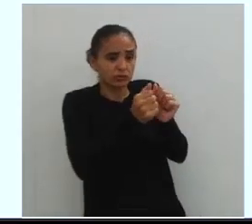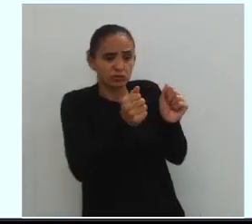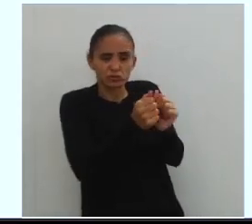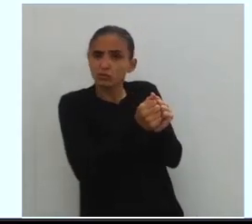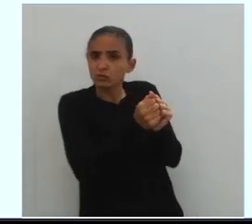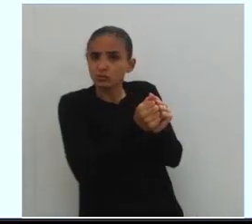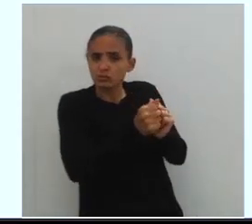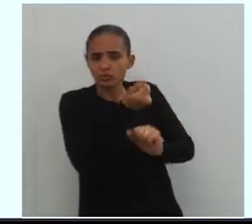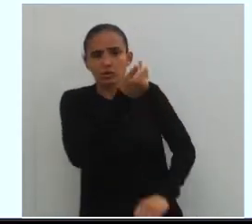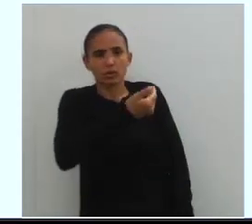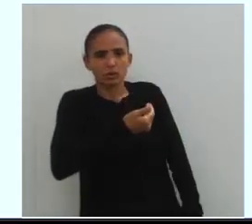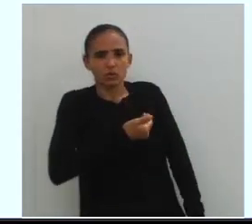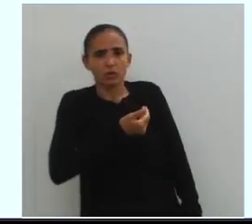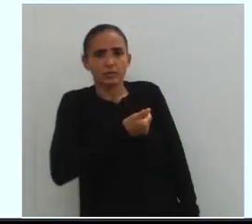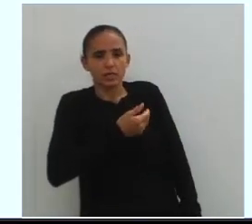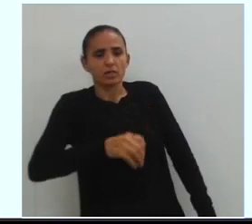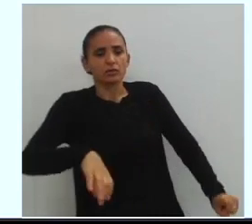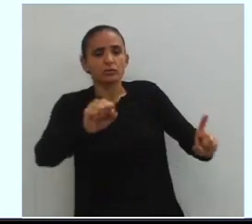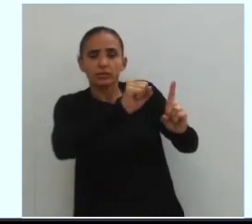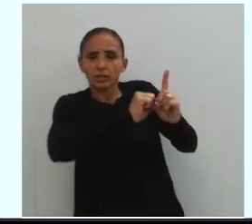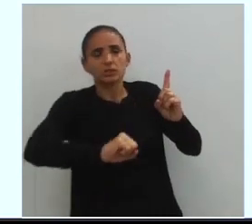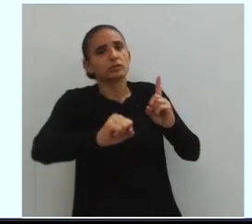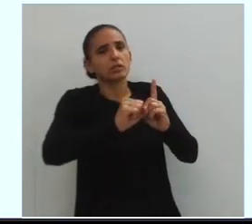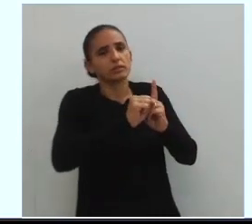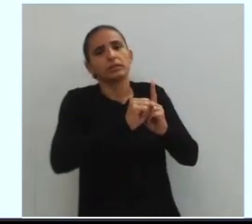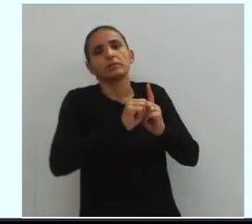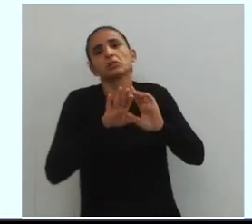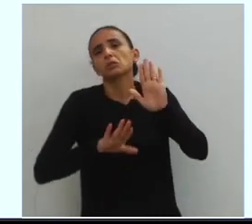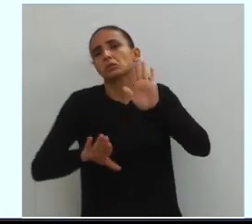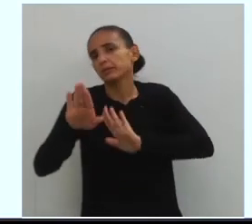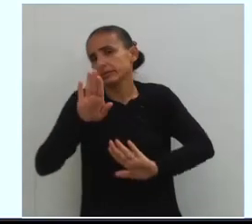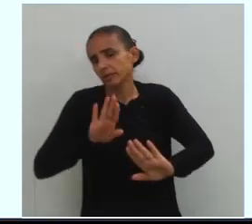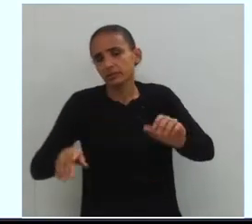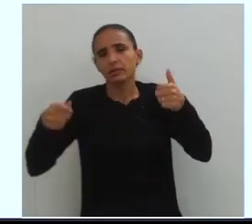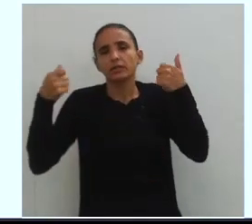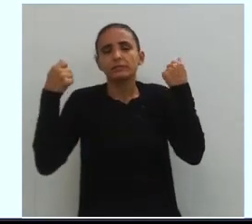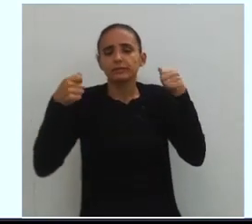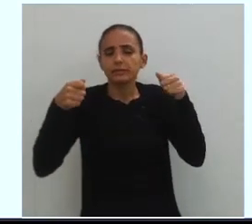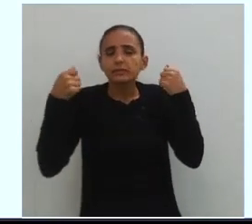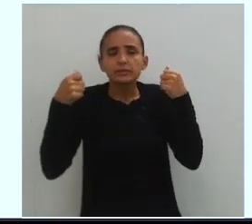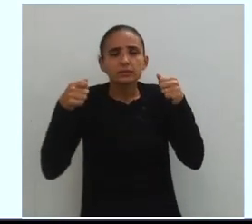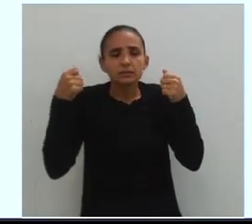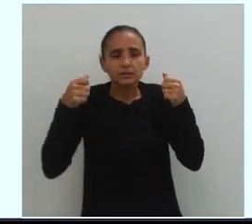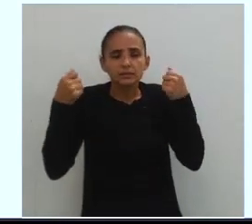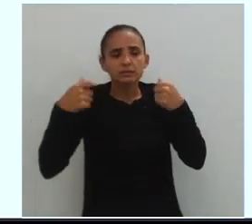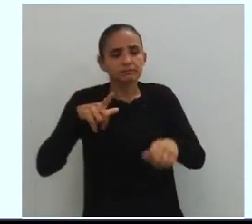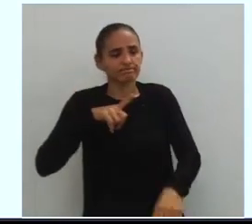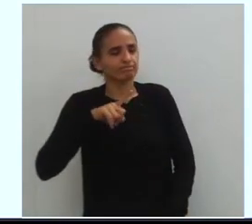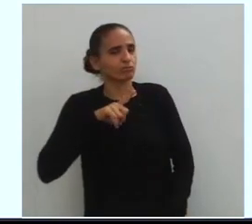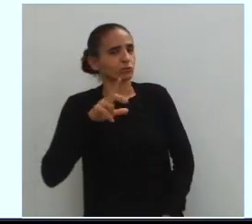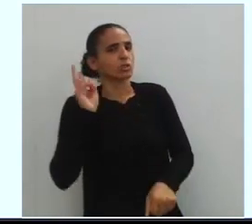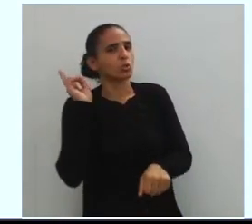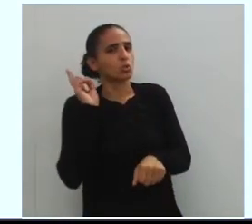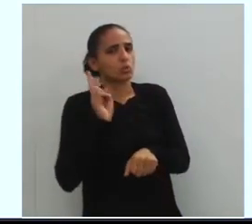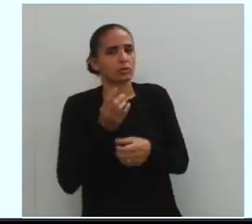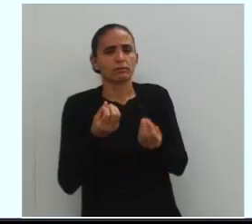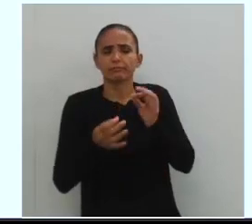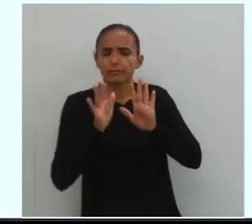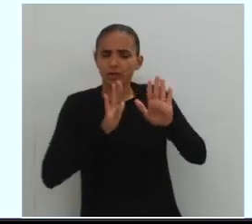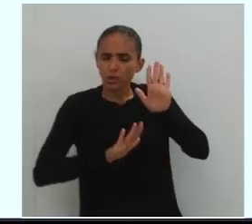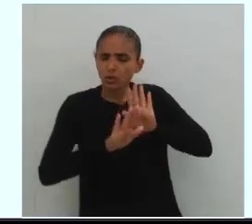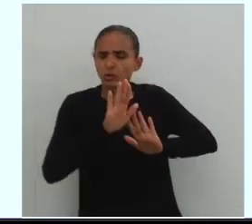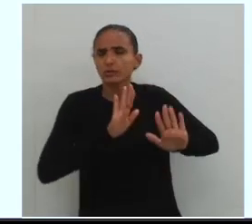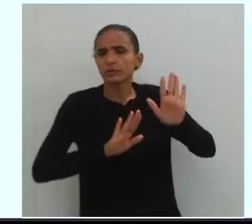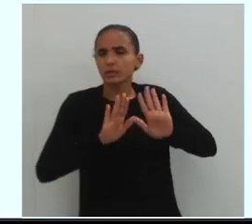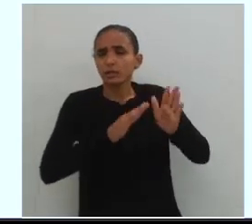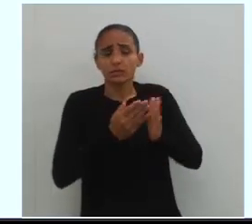sociais agradáveis, né, pode se preocupar constantemente em adquiri-la, né? E o seu abandono vai